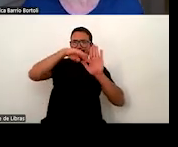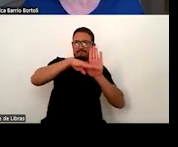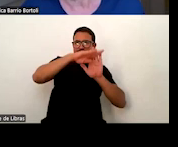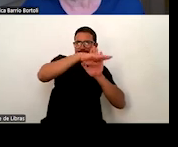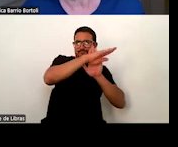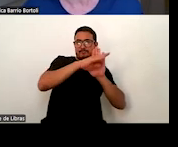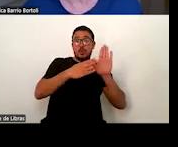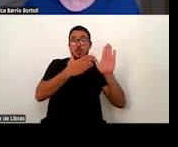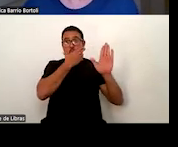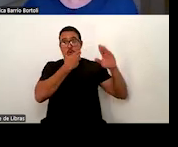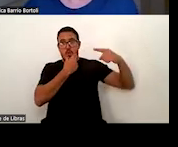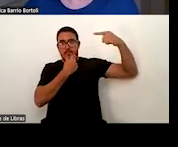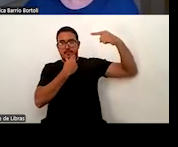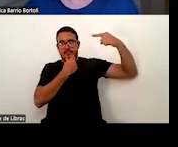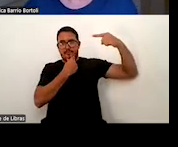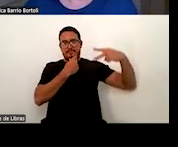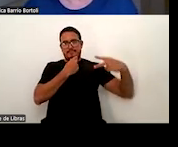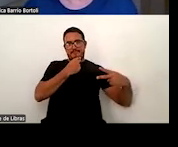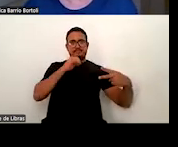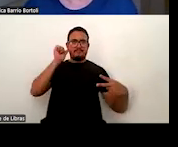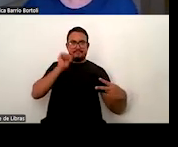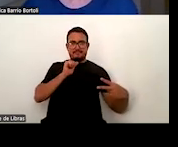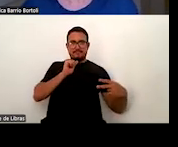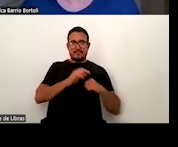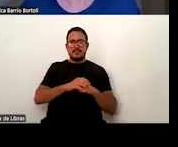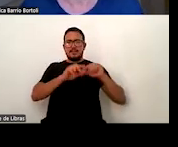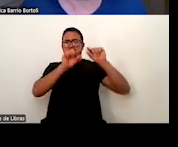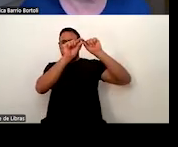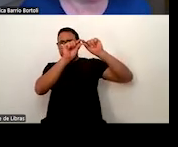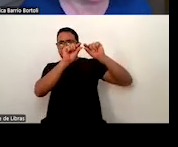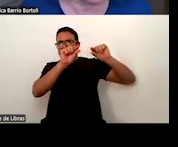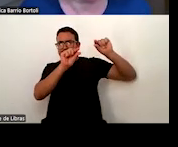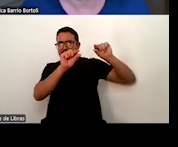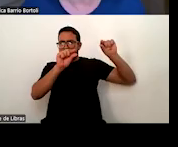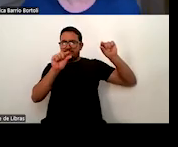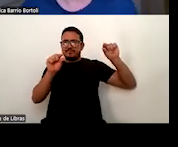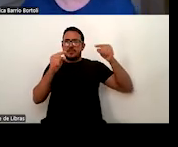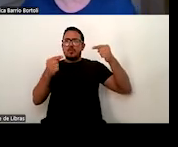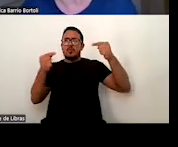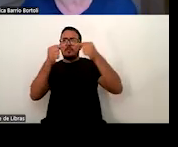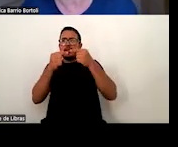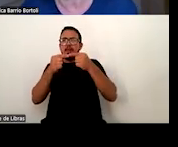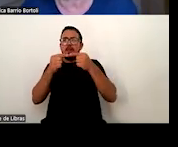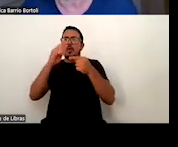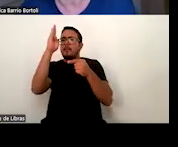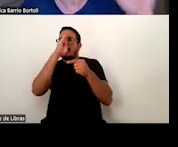linha colorida representa uma região do Brasil, tá? E o que que nós estamos percebendo? Que